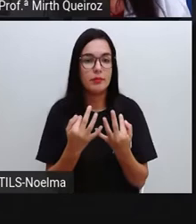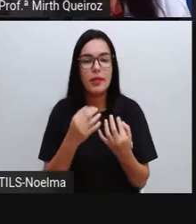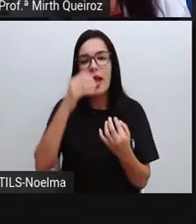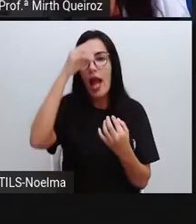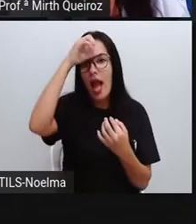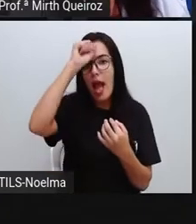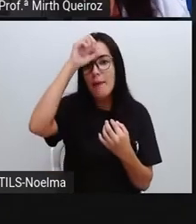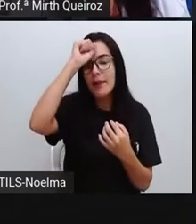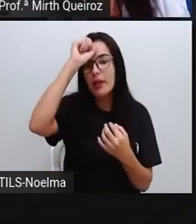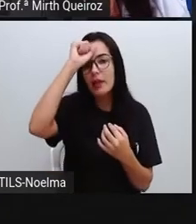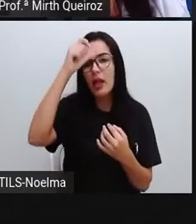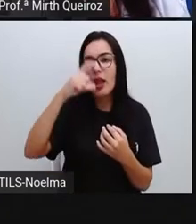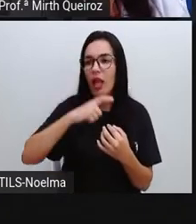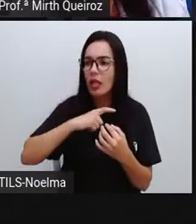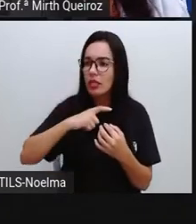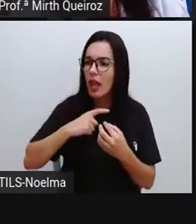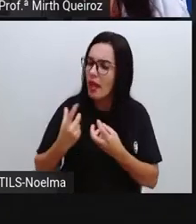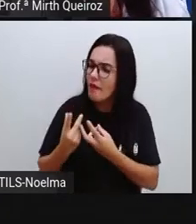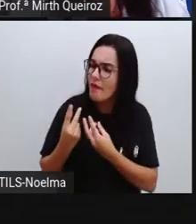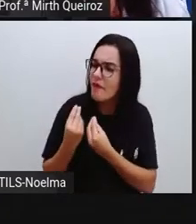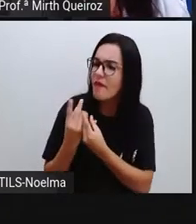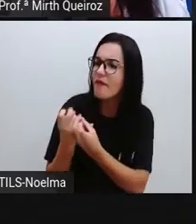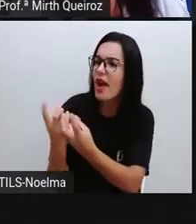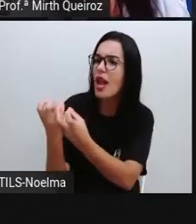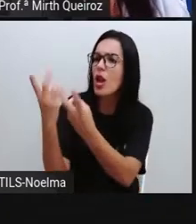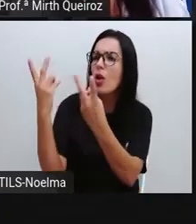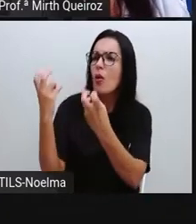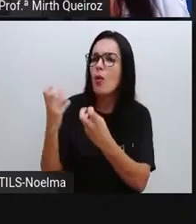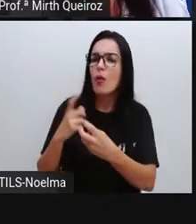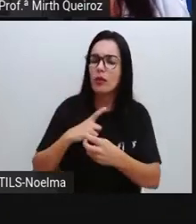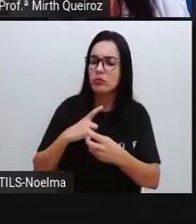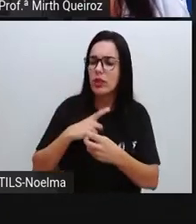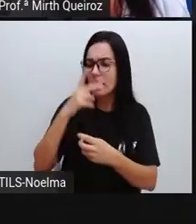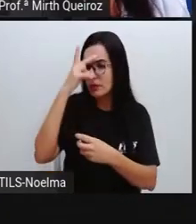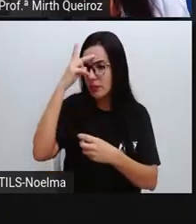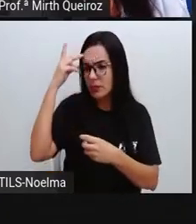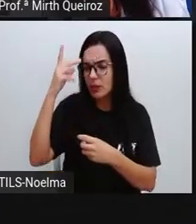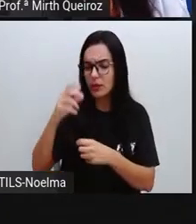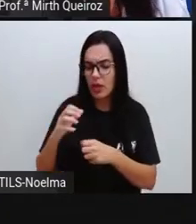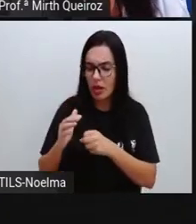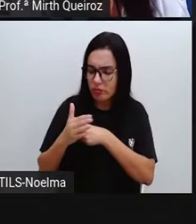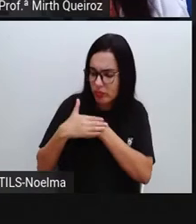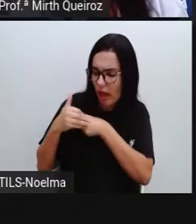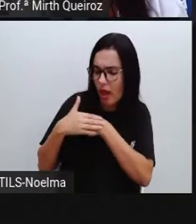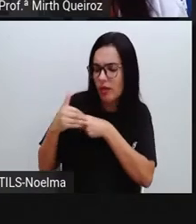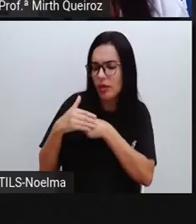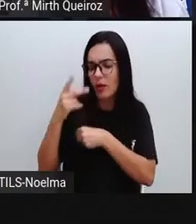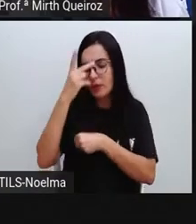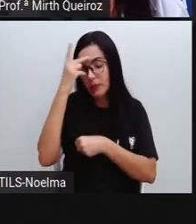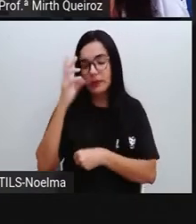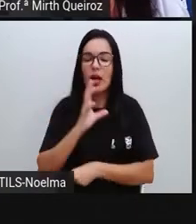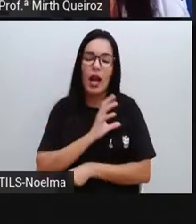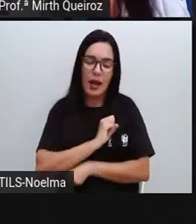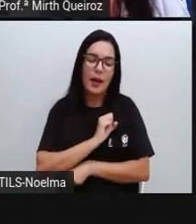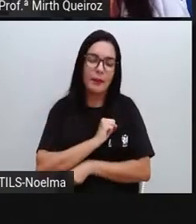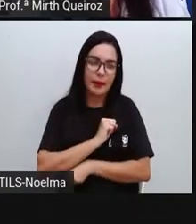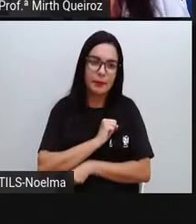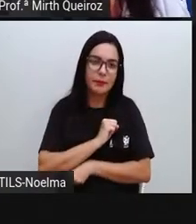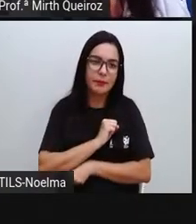a dar valor às pessoas que a gente ama, aos momentos que a gente tem com quem a gente ama. Então, trouxe muita coisa positiva também,